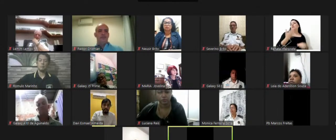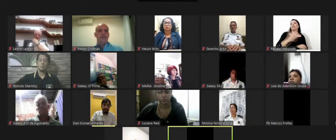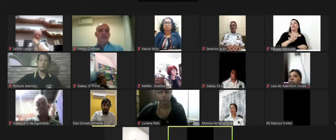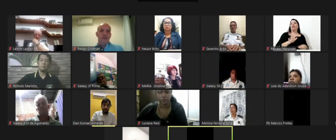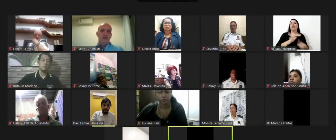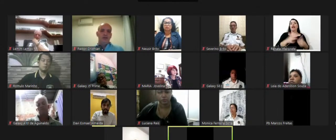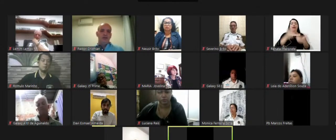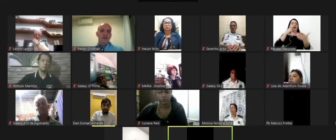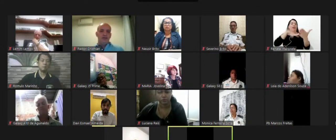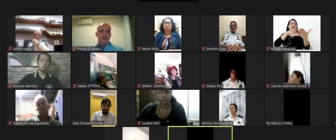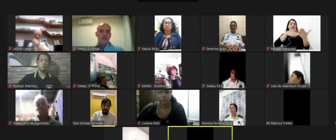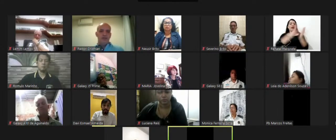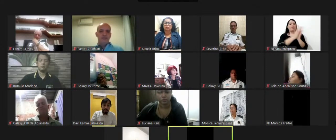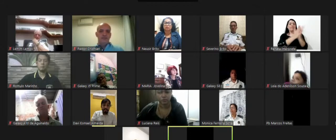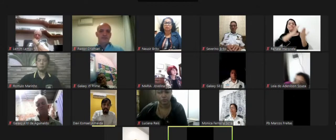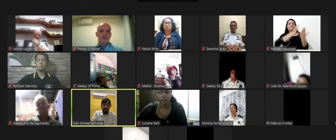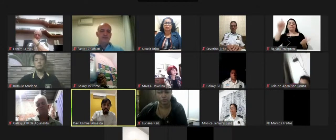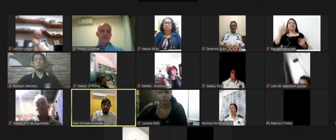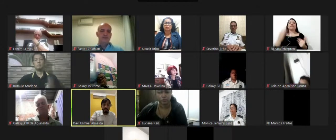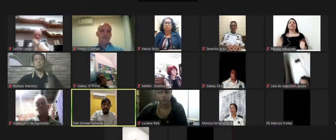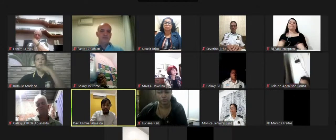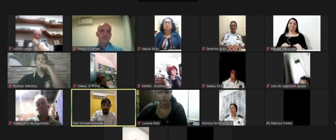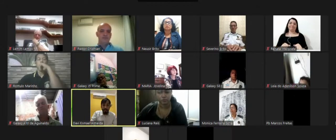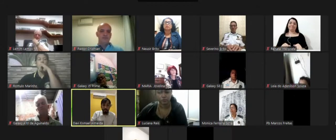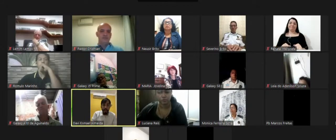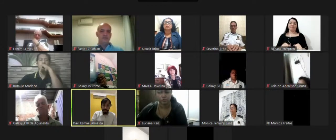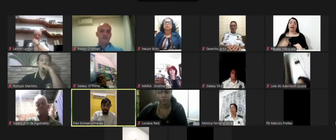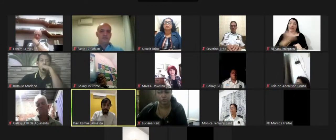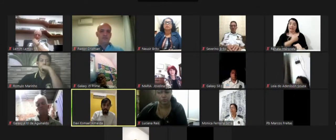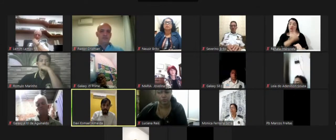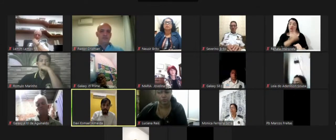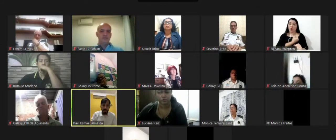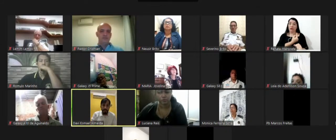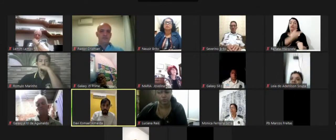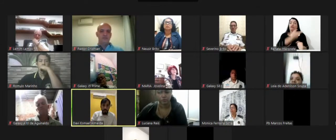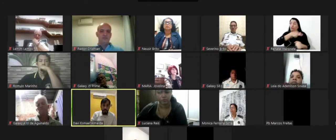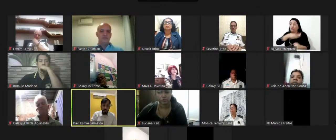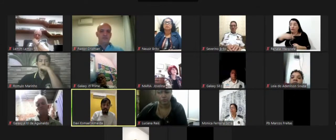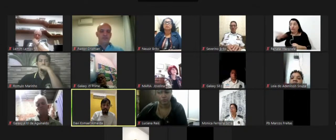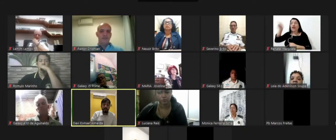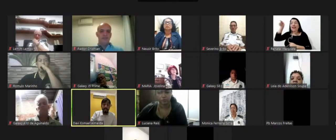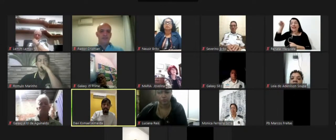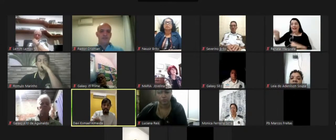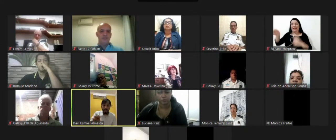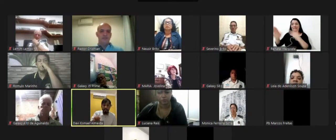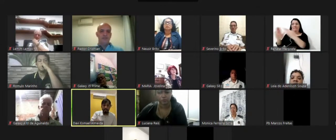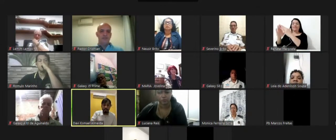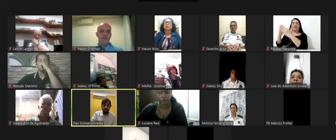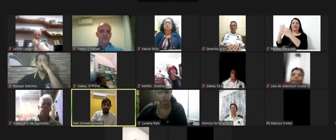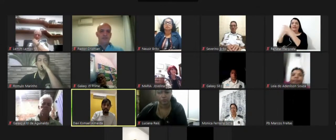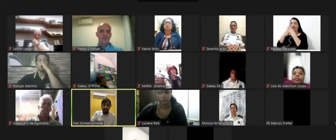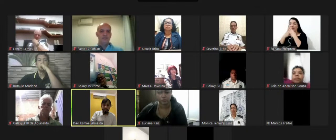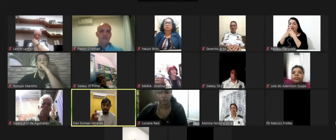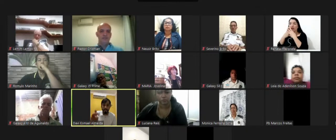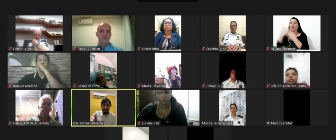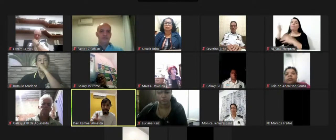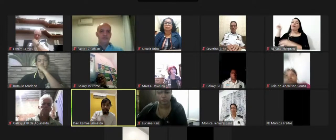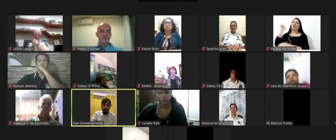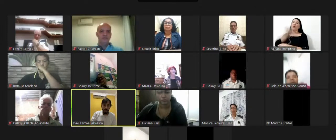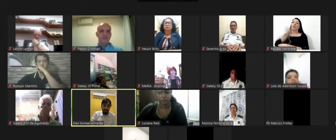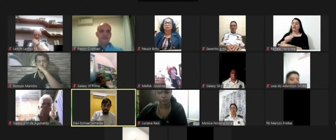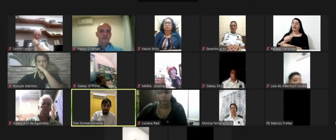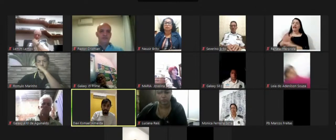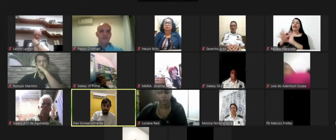pelo pastor Romerito, se designou até aquele espaço prisional para que pudesse garantir o direito